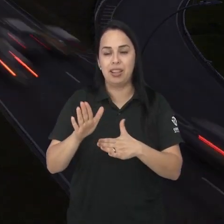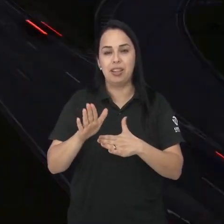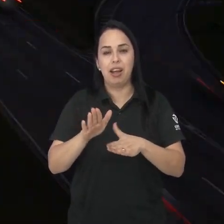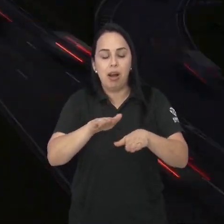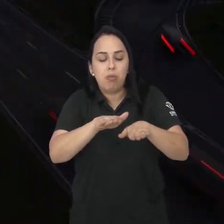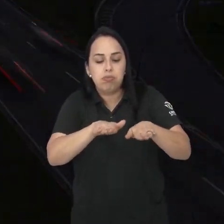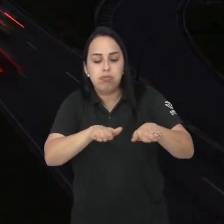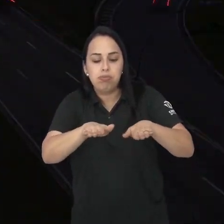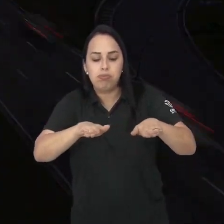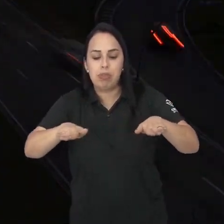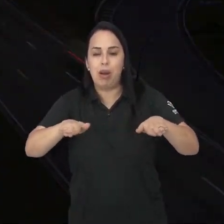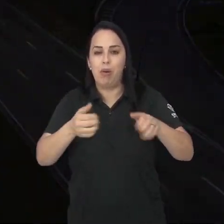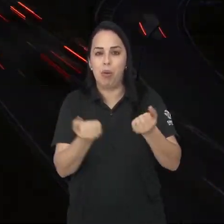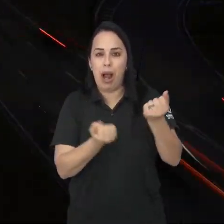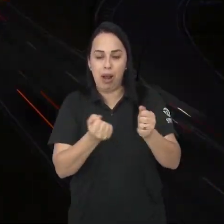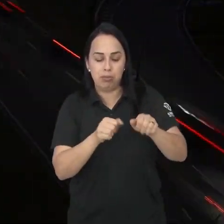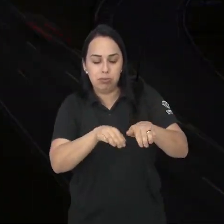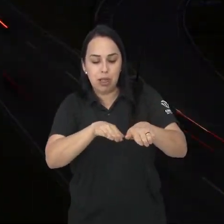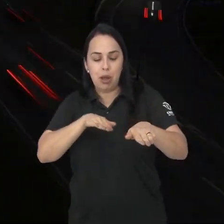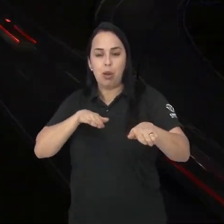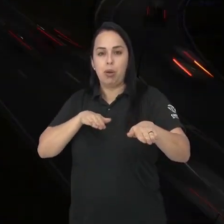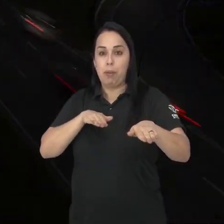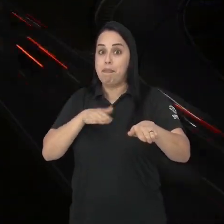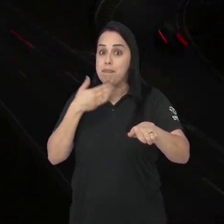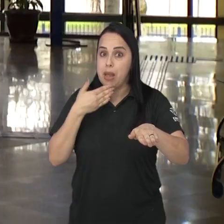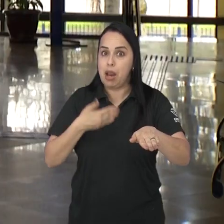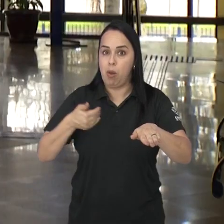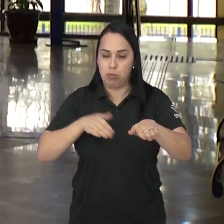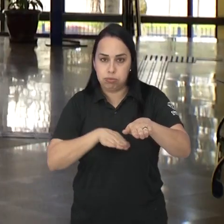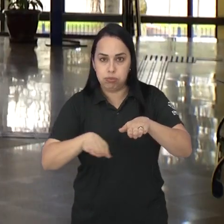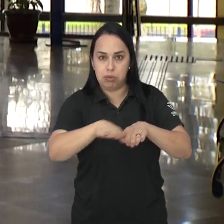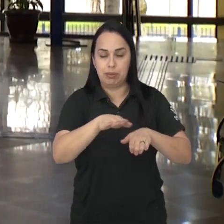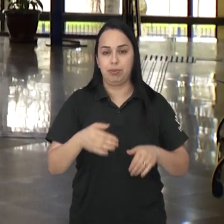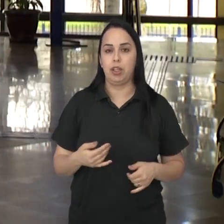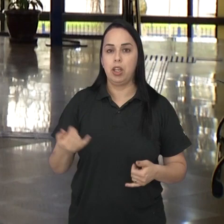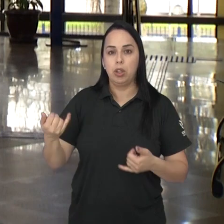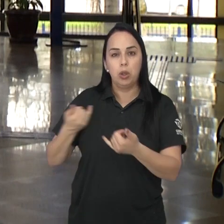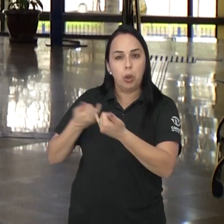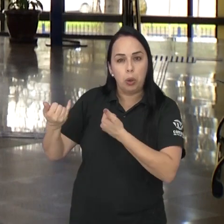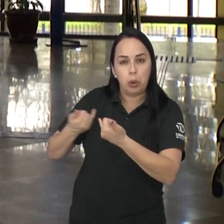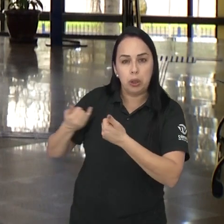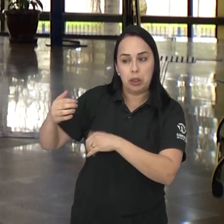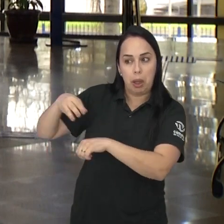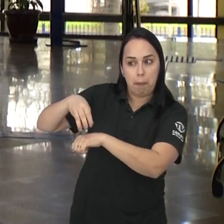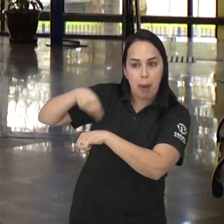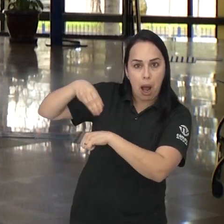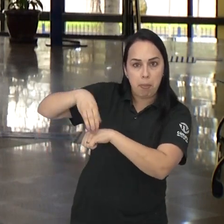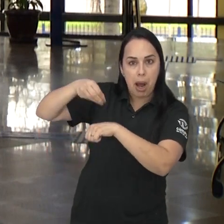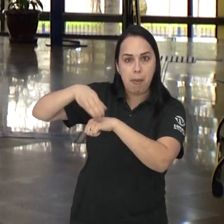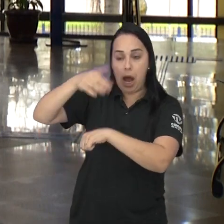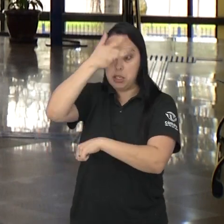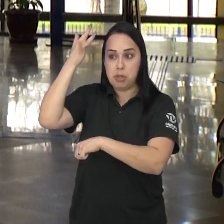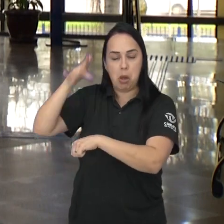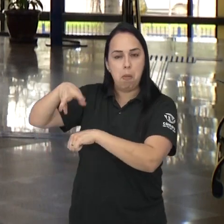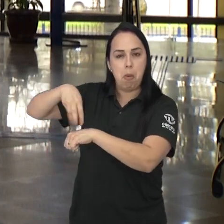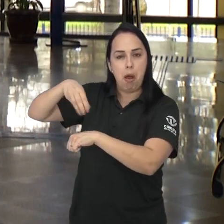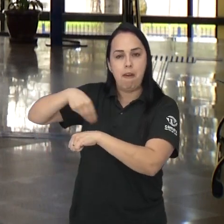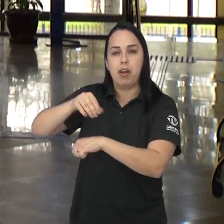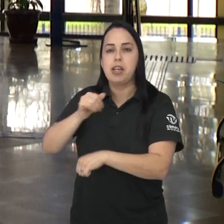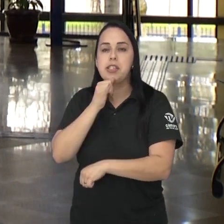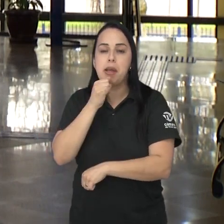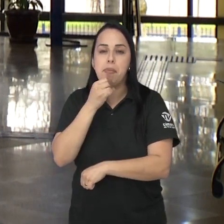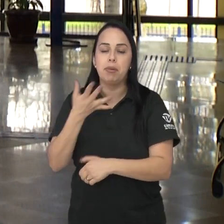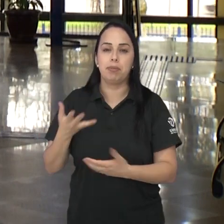fundamental para a manutenção e qualidade do trânsito na cidade. É fundamental porque no dia a dia a gente recebe muitas dicas